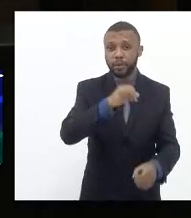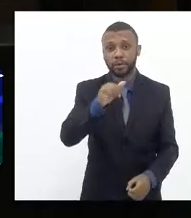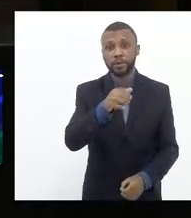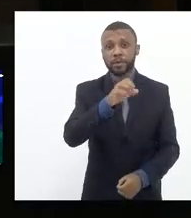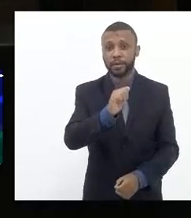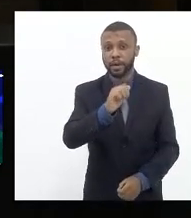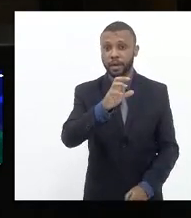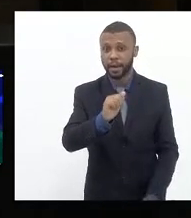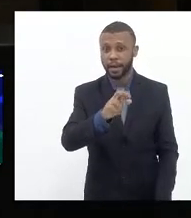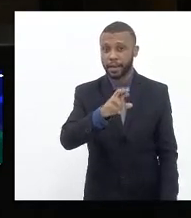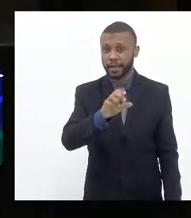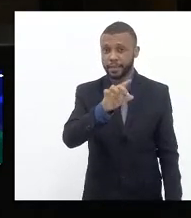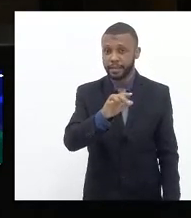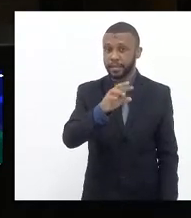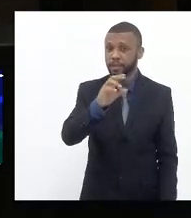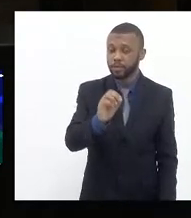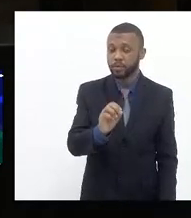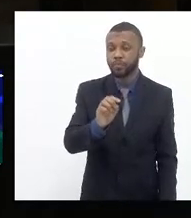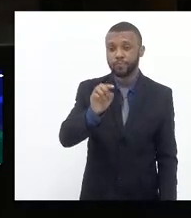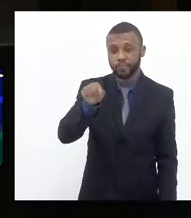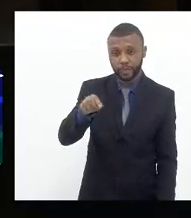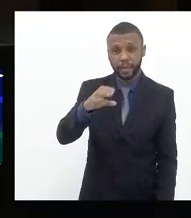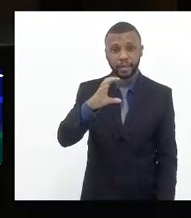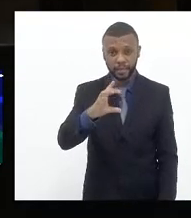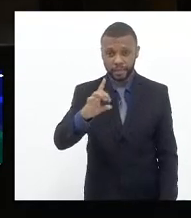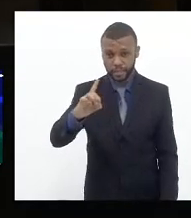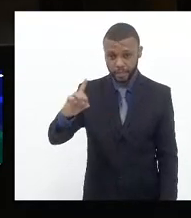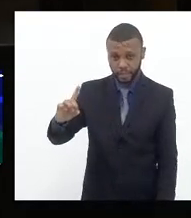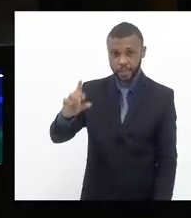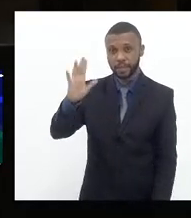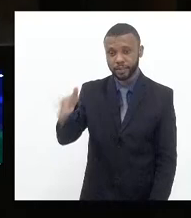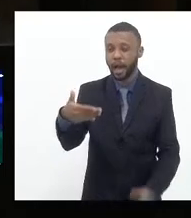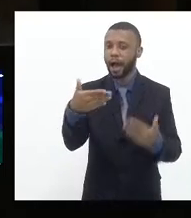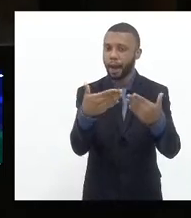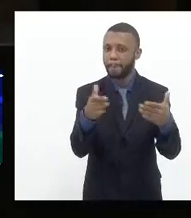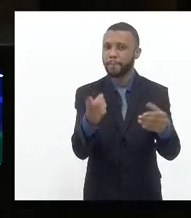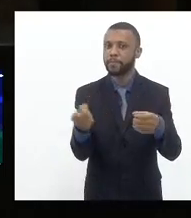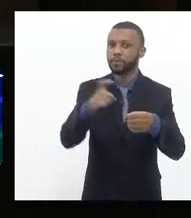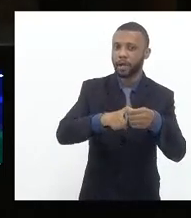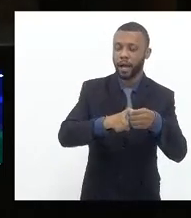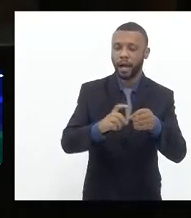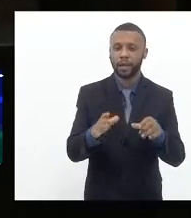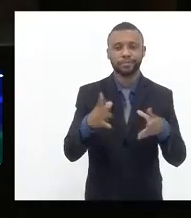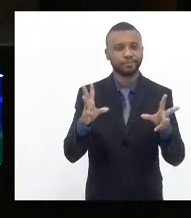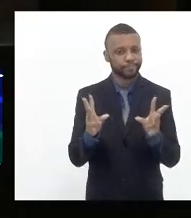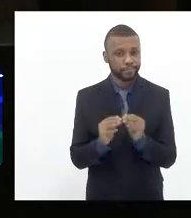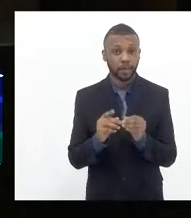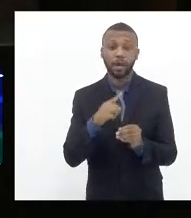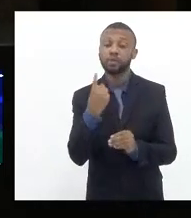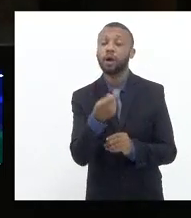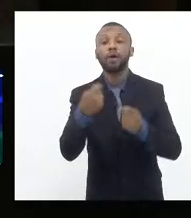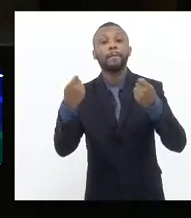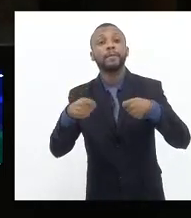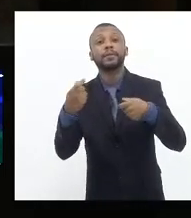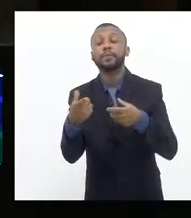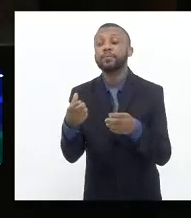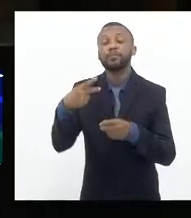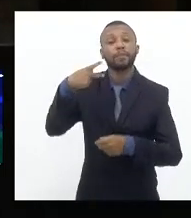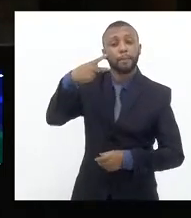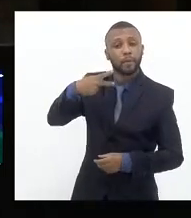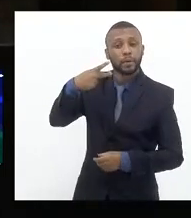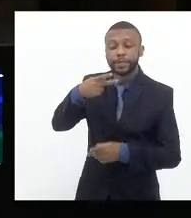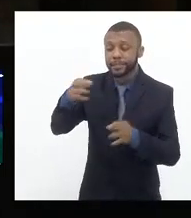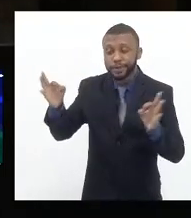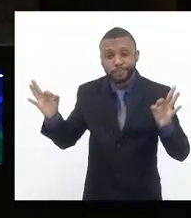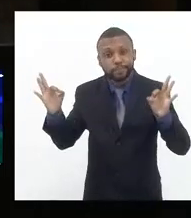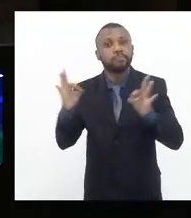Cidade de Deus. Enfim, a gente precisa de uma política integral, construída a muitas mãos, para que a nossa